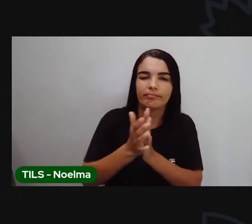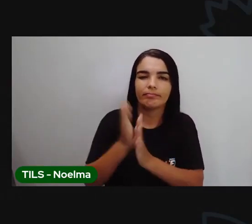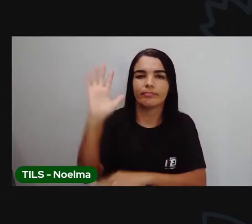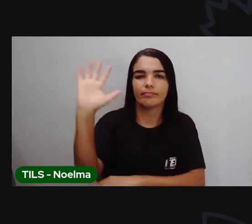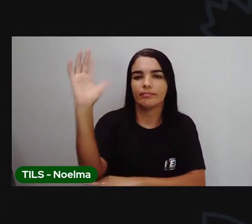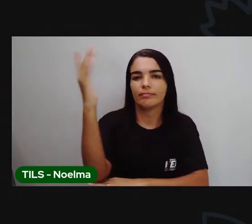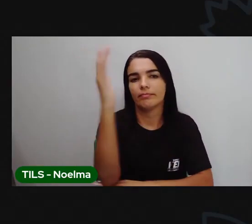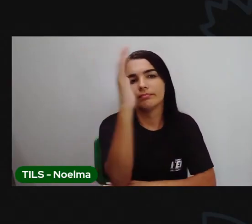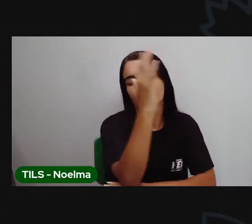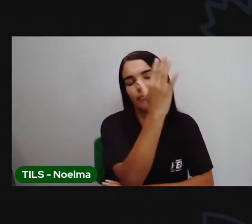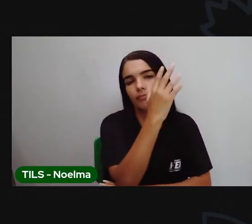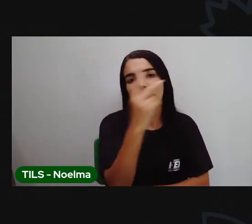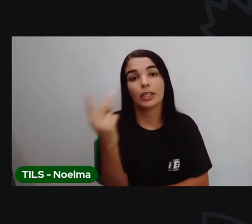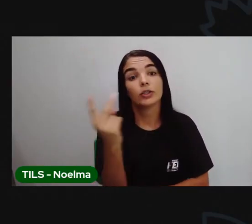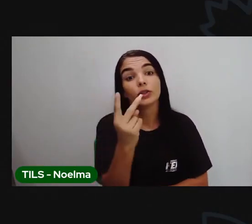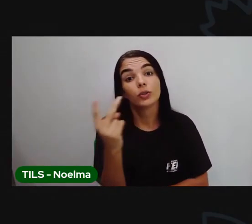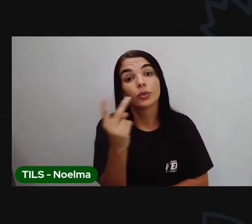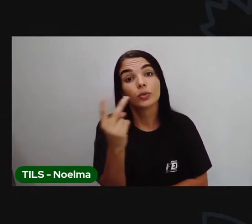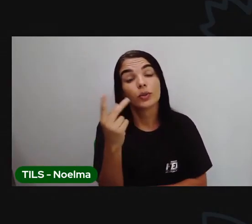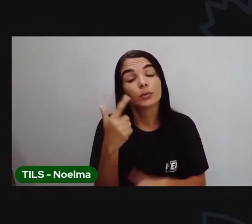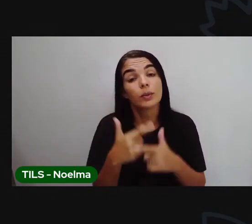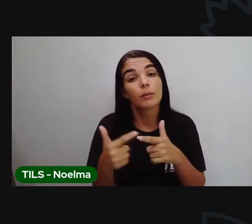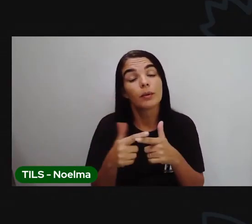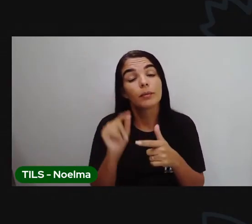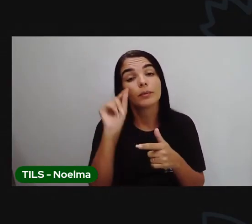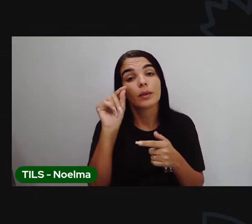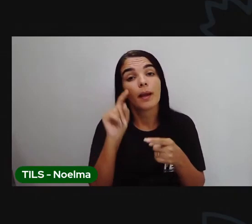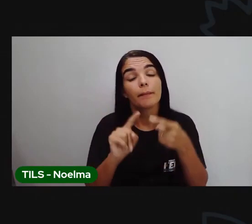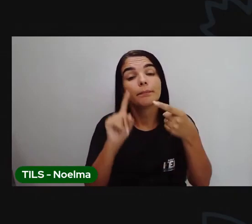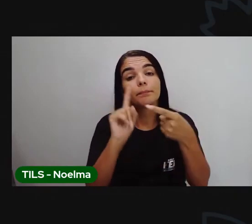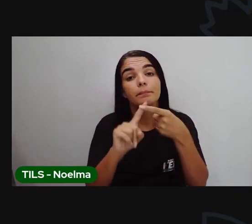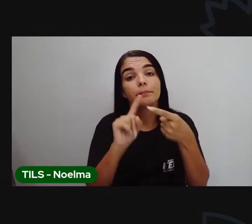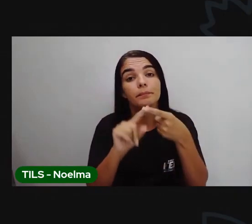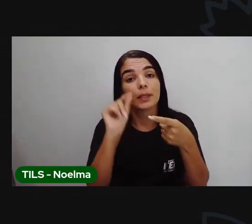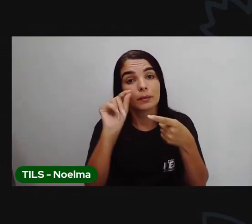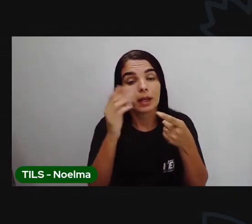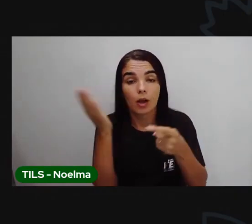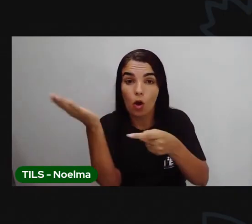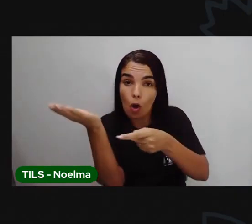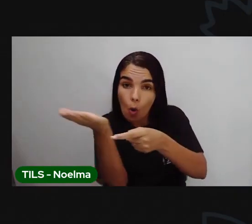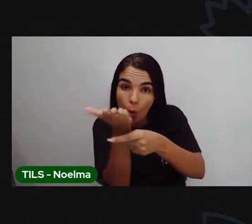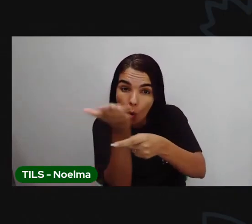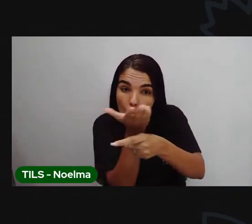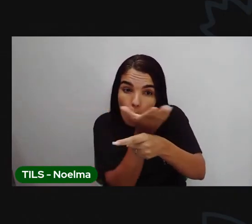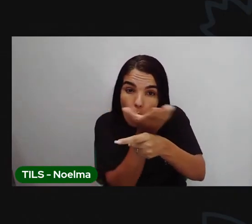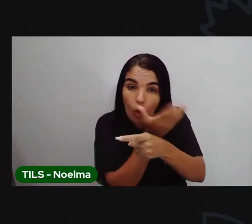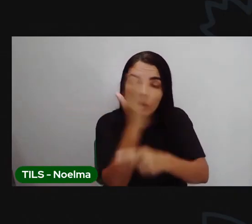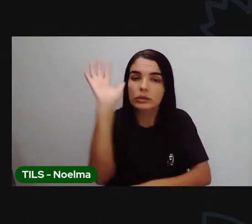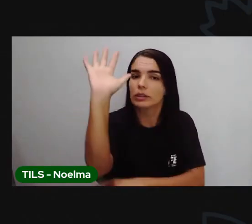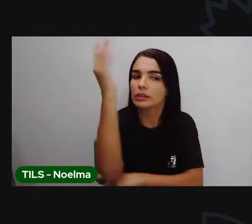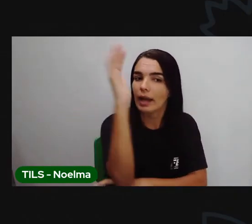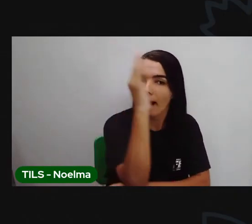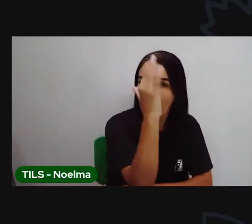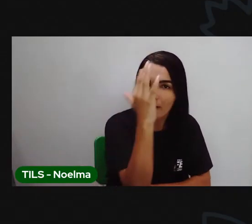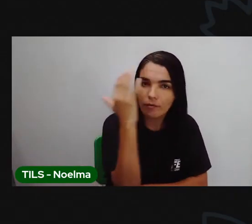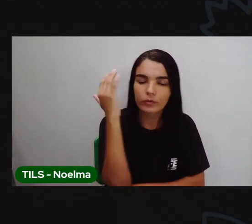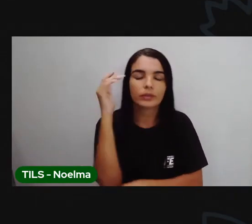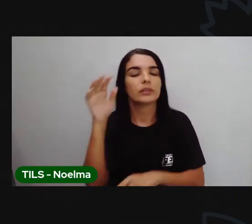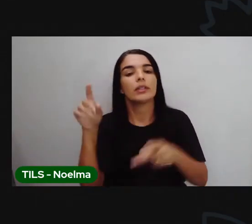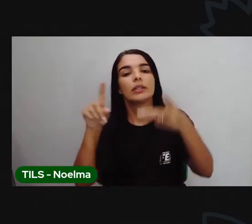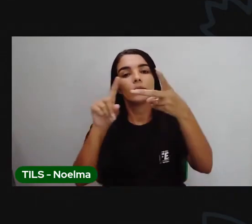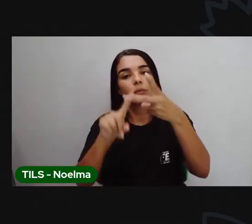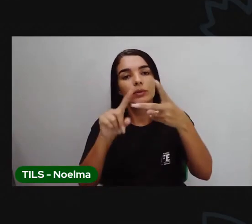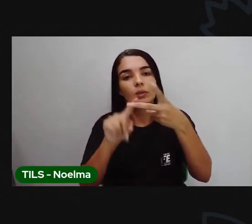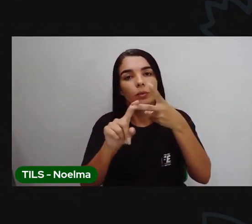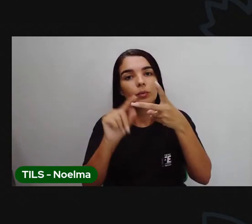causam esse desmatamento seria o quê? É, a derrubada das árvores, né? A extração das árvores aí.